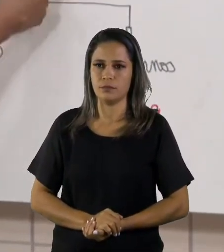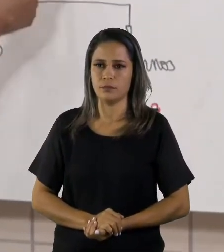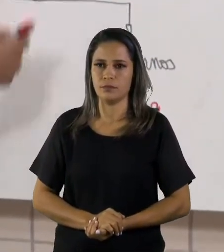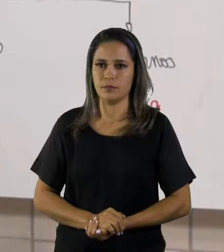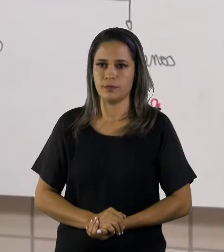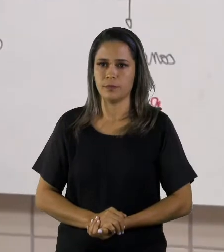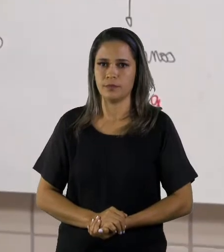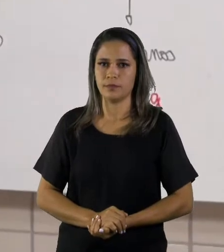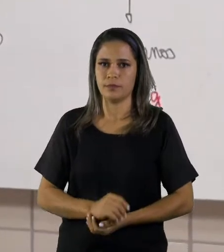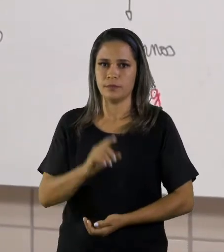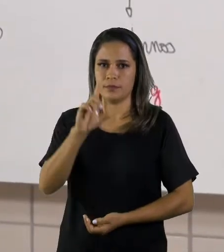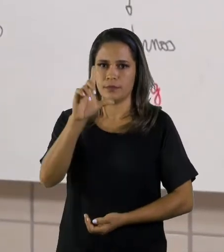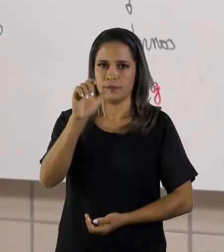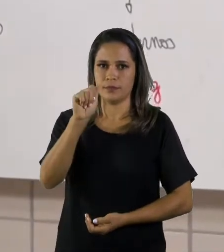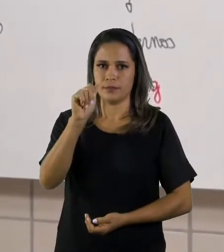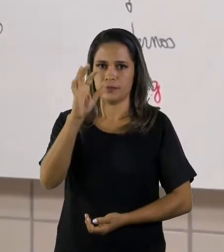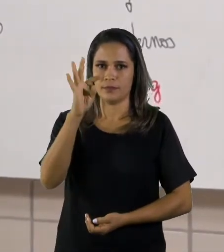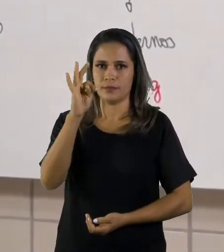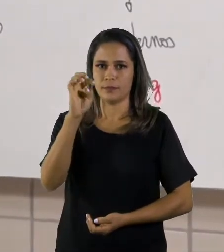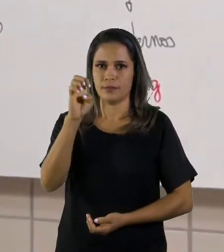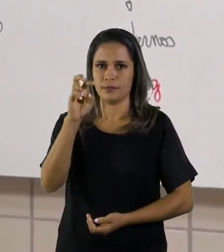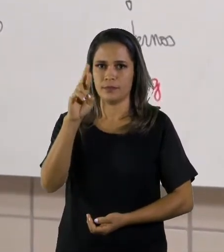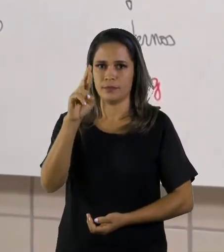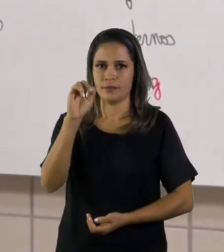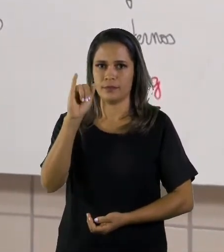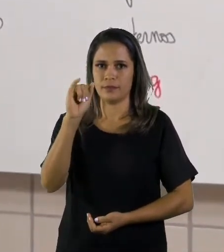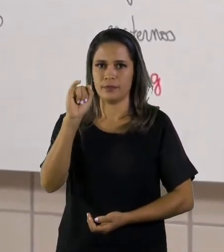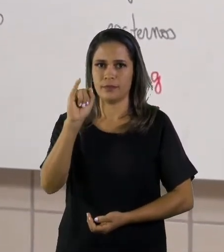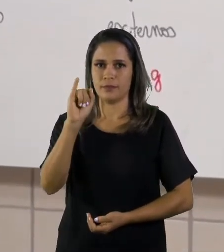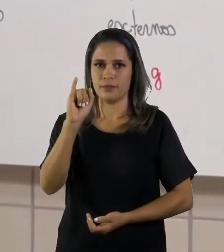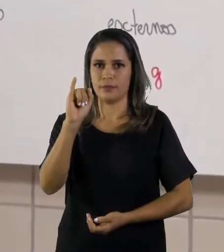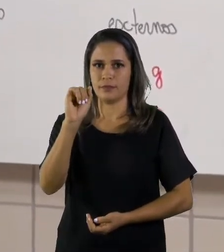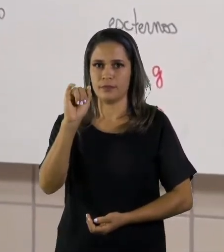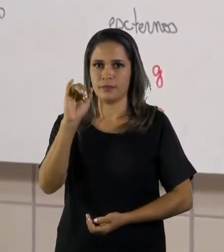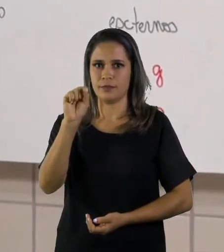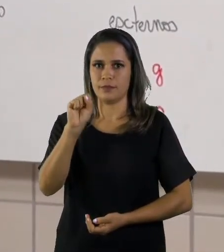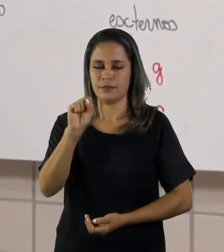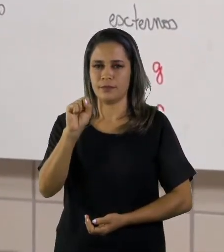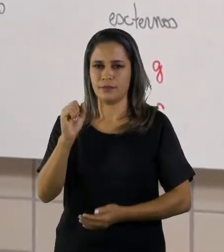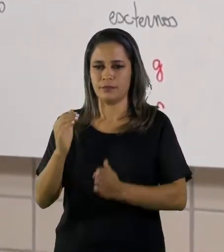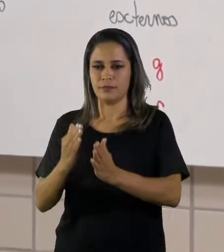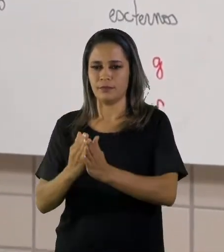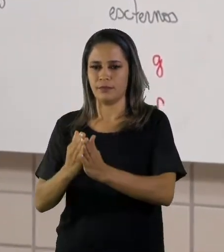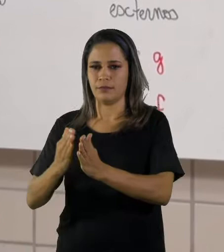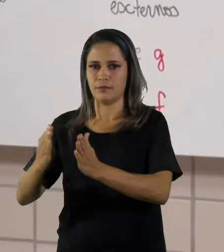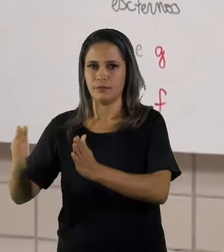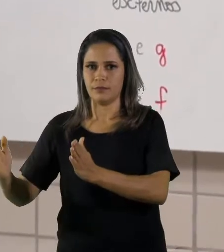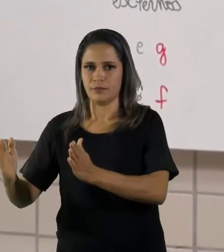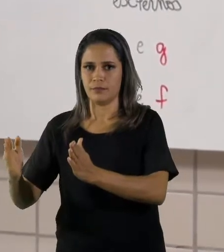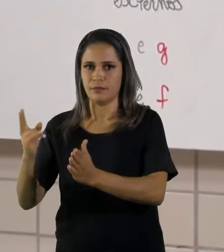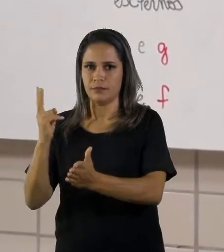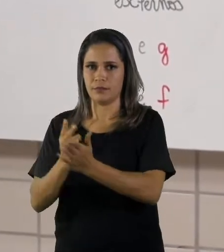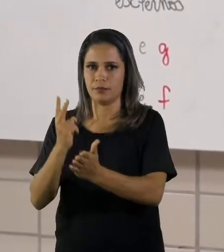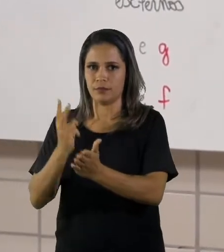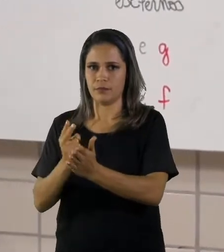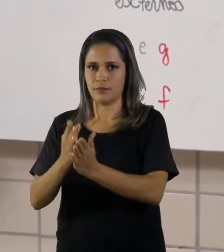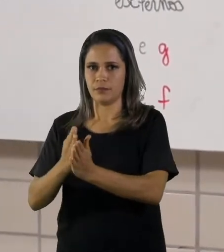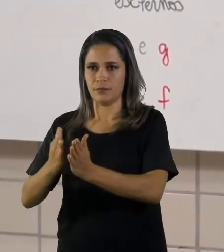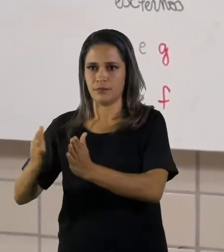E a palavra laterais vem de lado. Então são aqueles ângulos que estão de um mesmo lado. Que lado